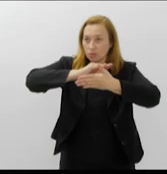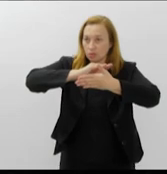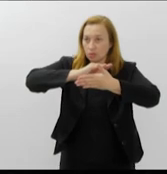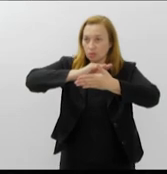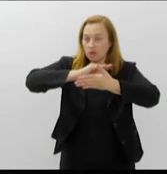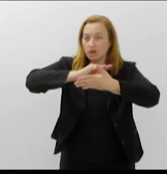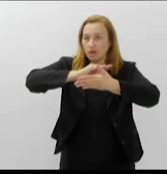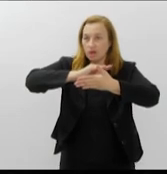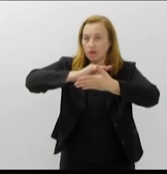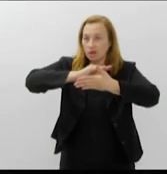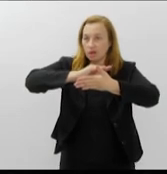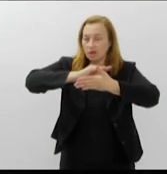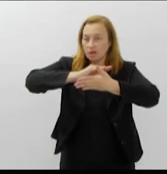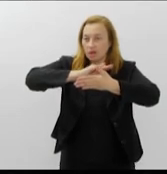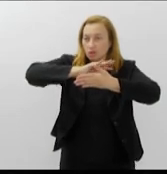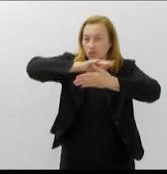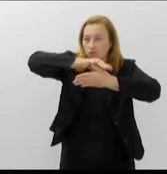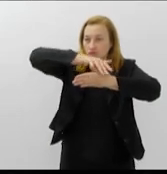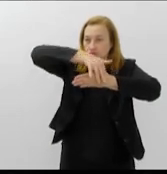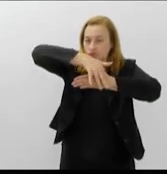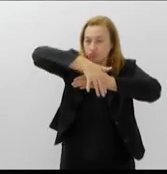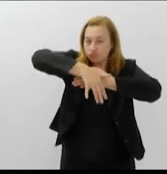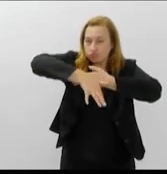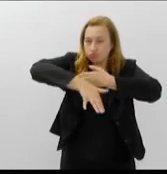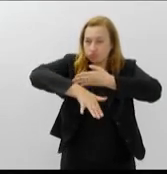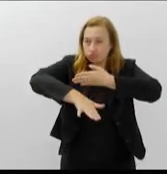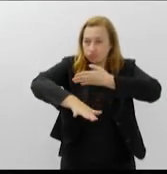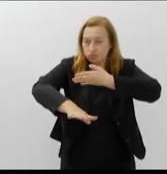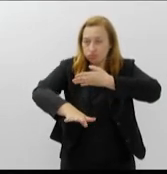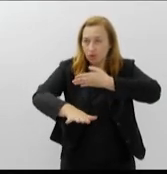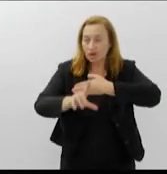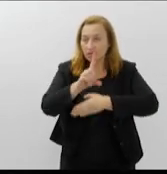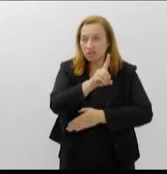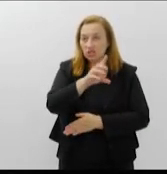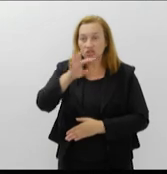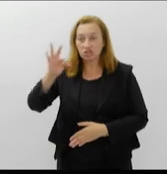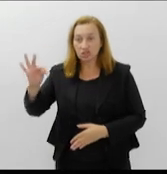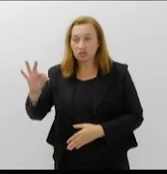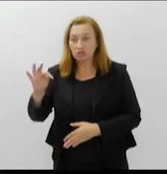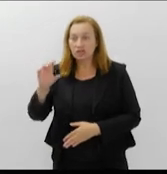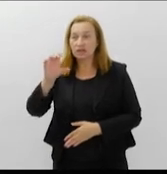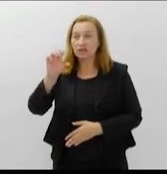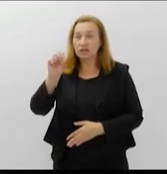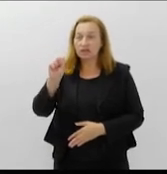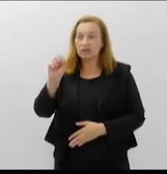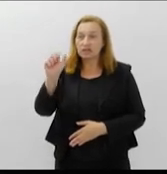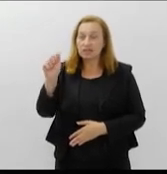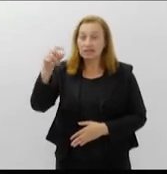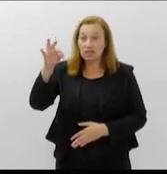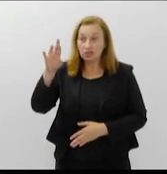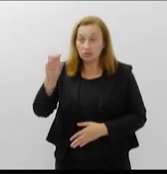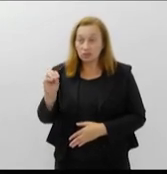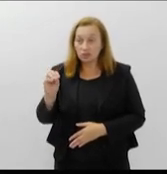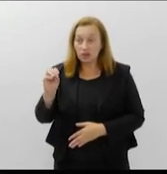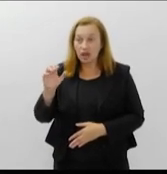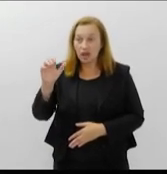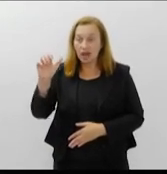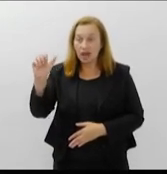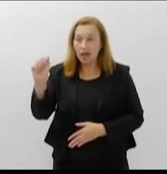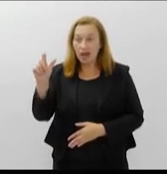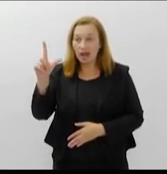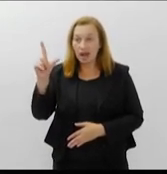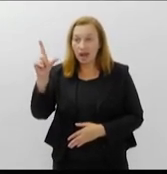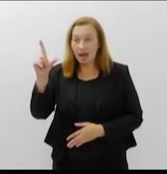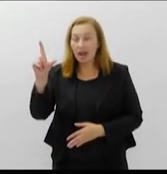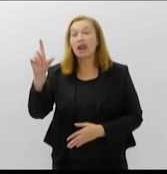capilar e abastecesse o distrito de Santo Aleixo. Ou seja, resumo da ópera, nem os diretores